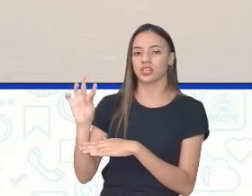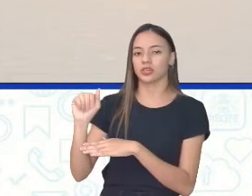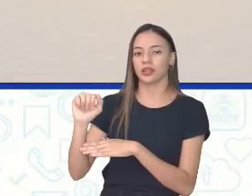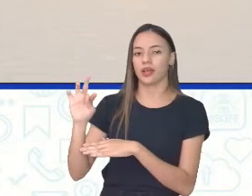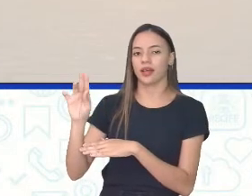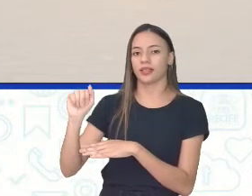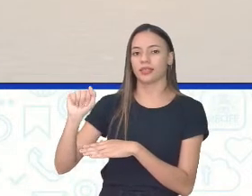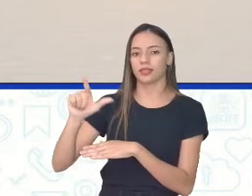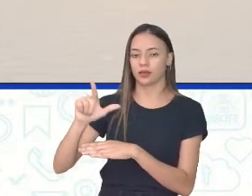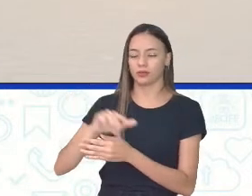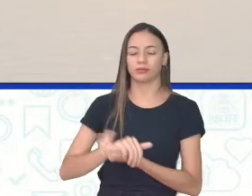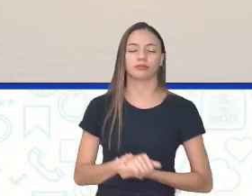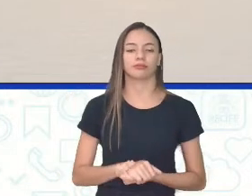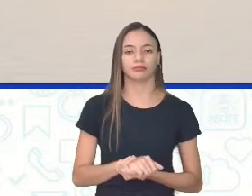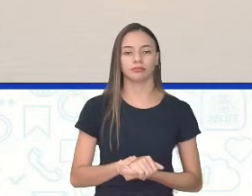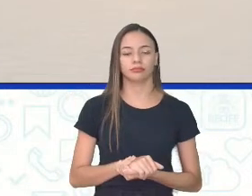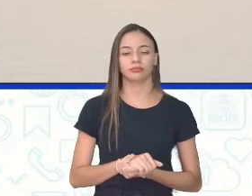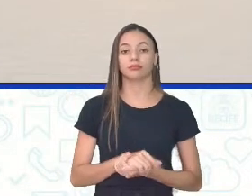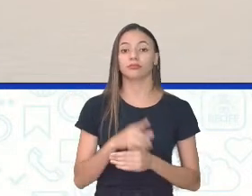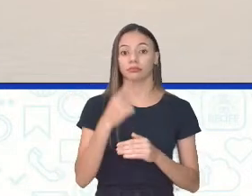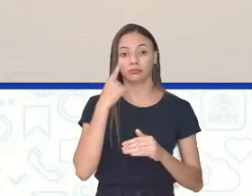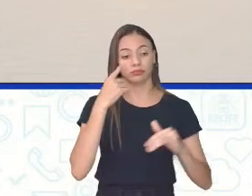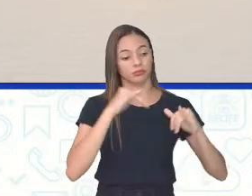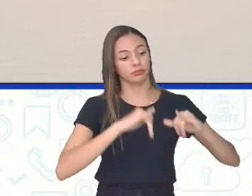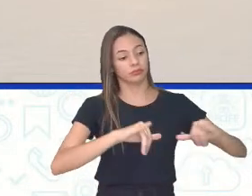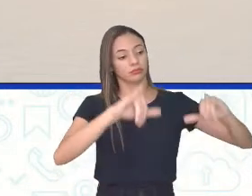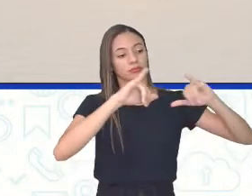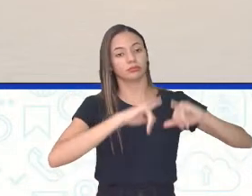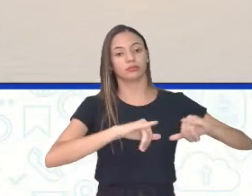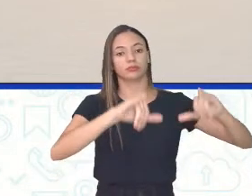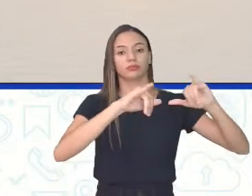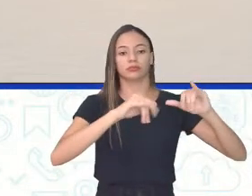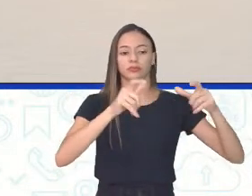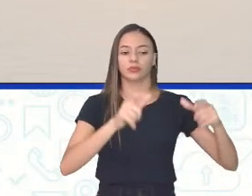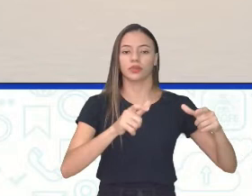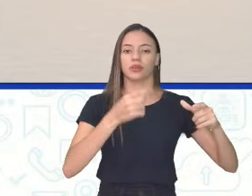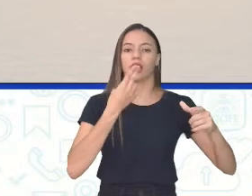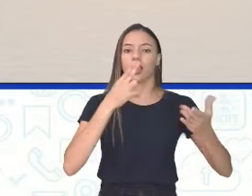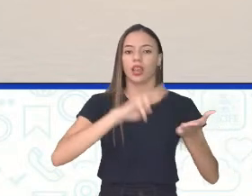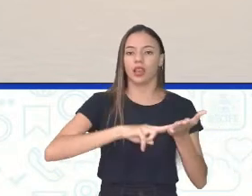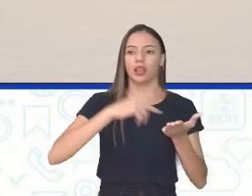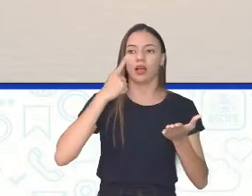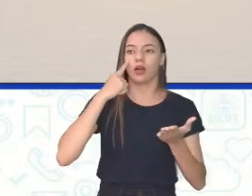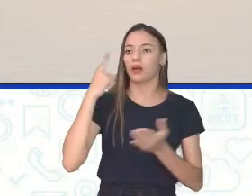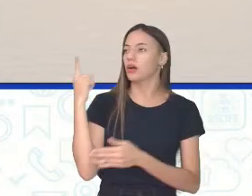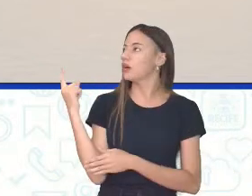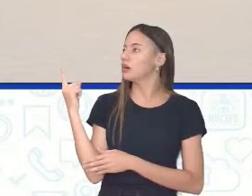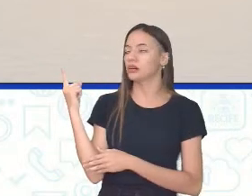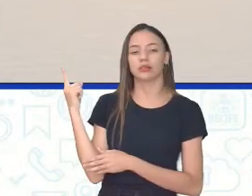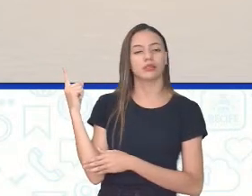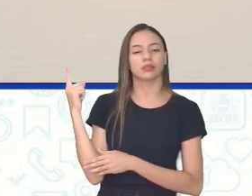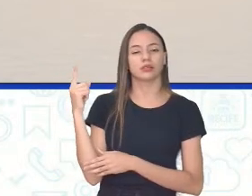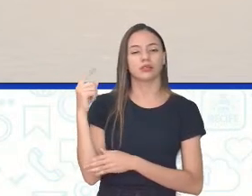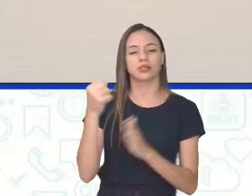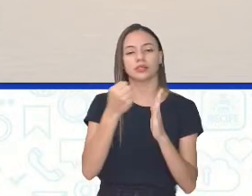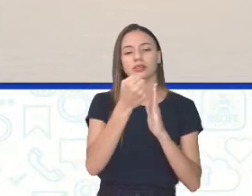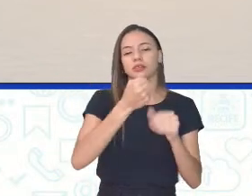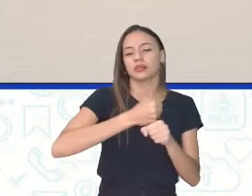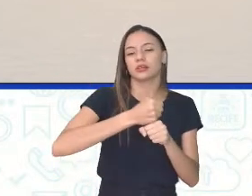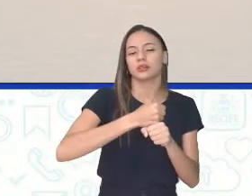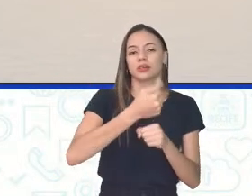SCT. Então, a propaganda, né, dos Correios, um selo aqui, ó, de